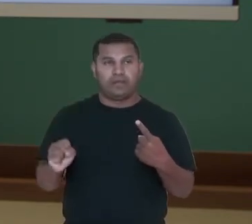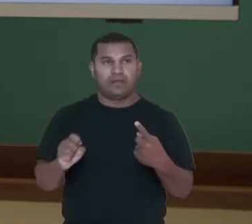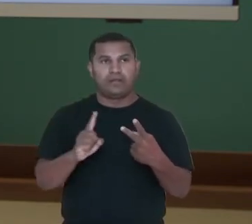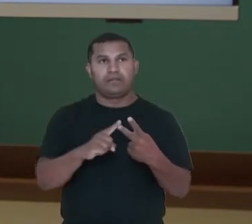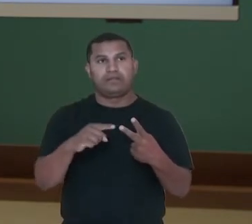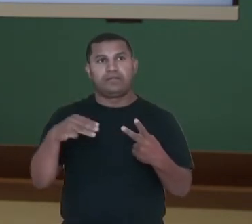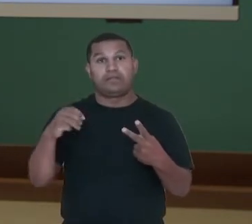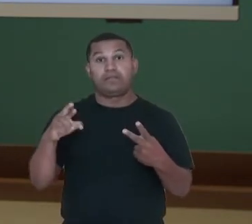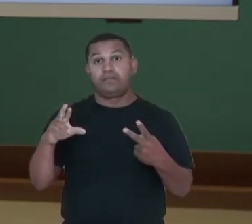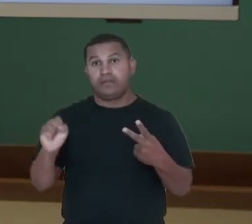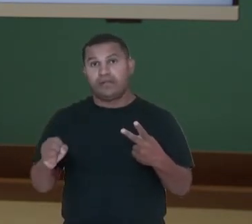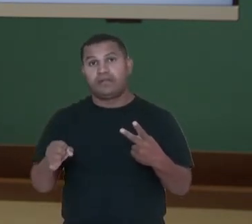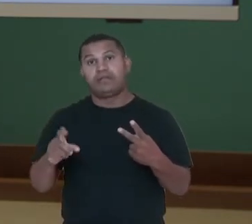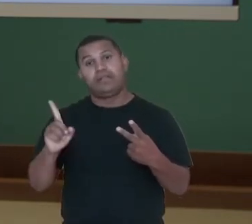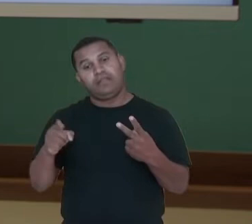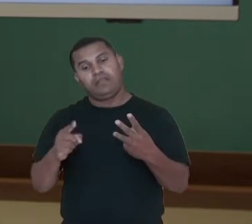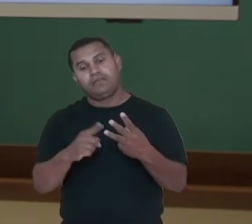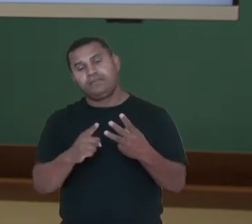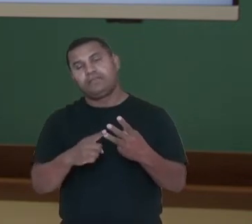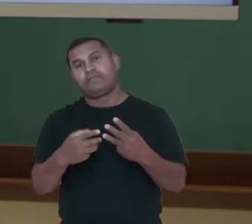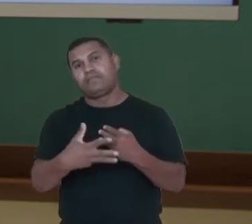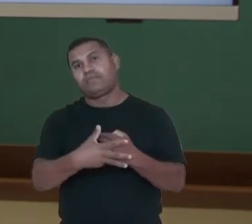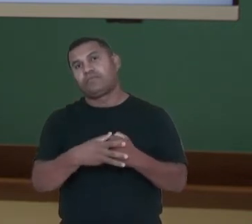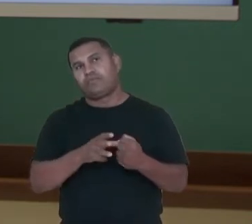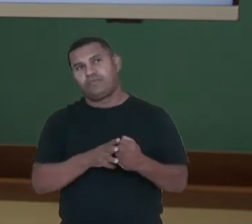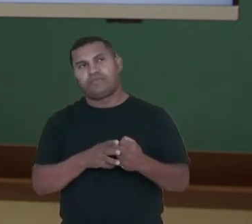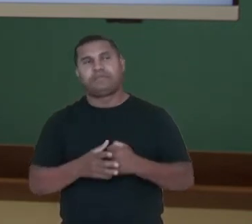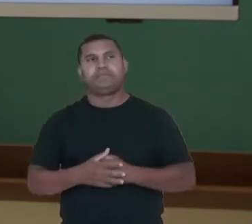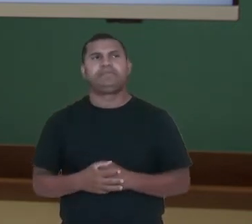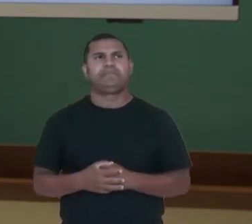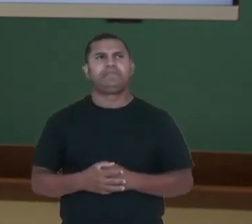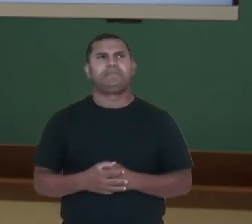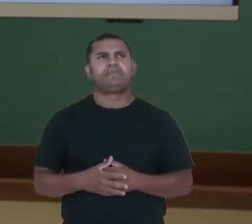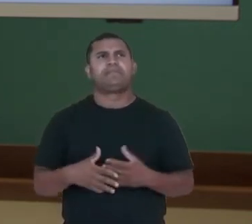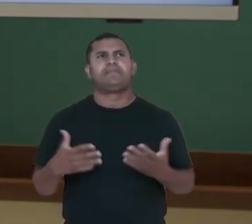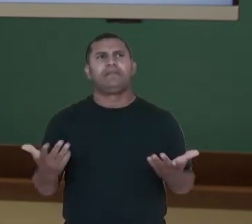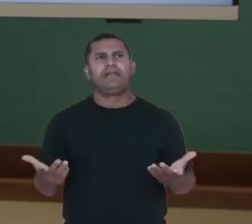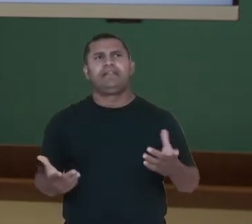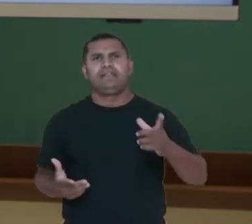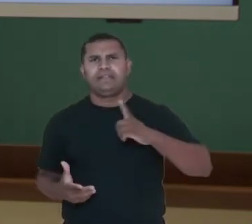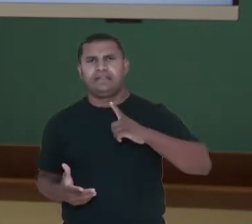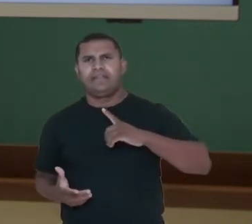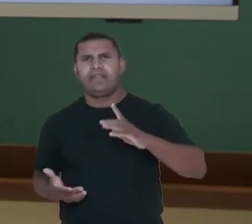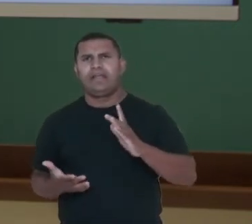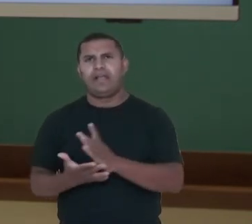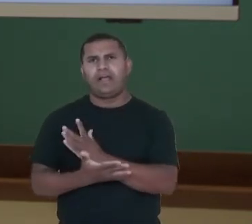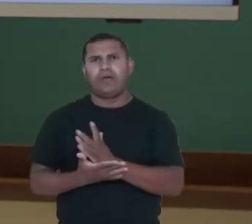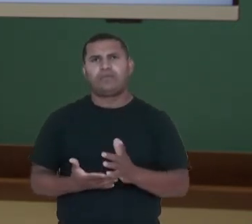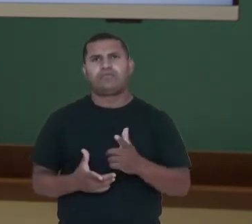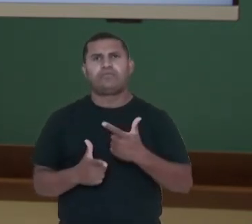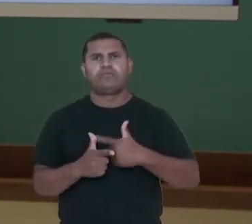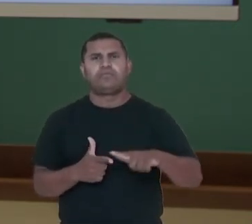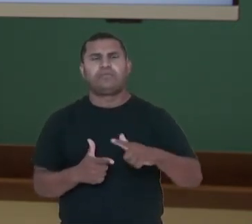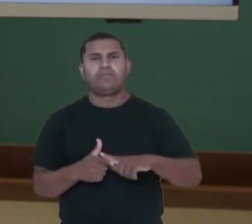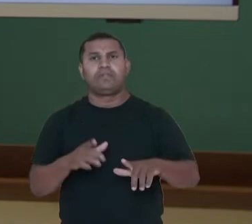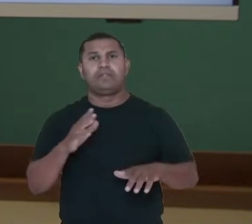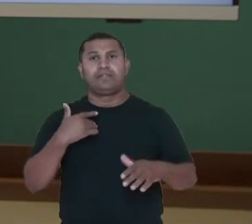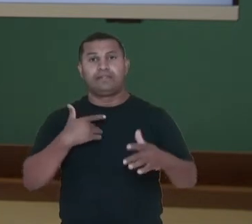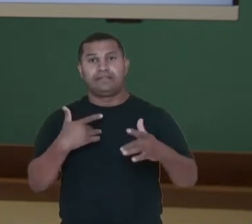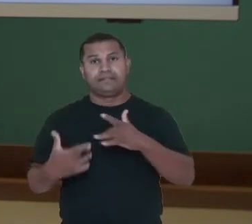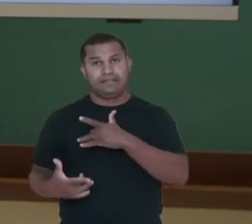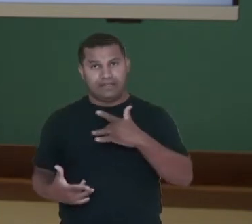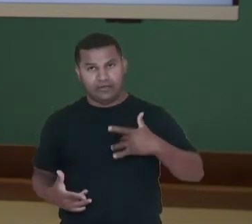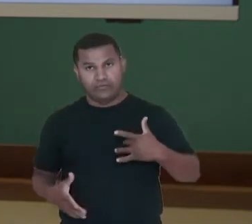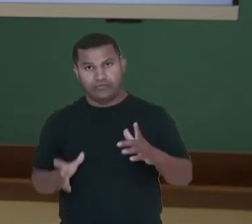Covid-19. Será que a predisposição genética para casos graves de Covid? Então, algumas